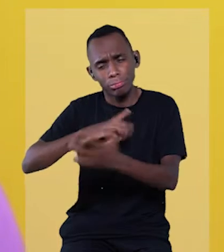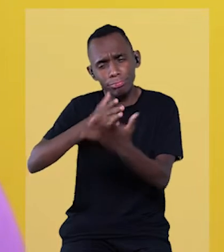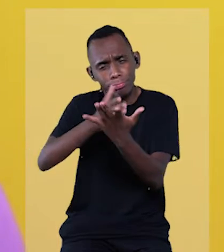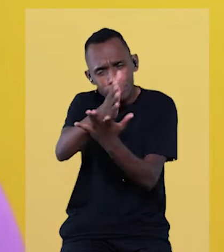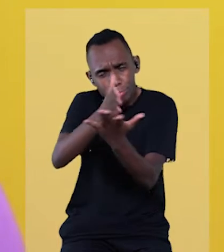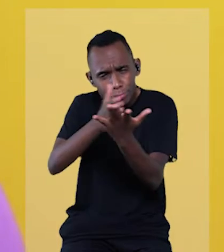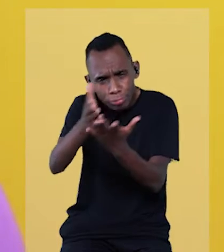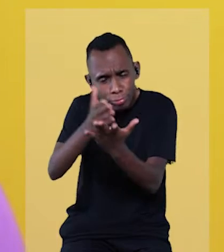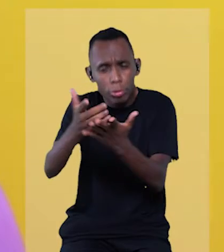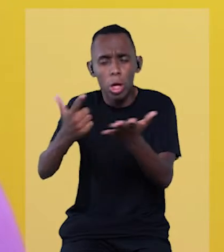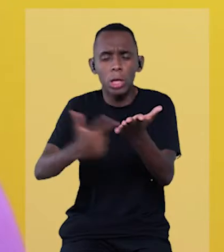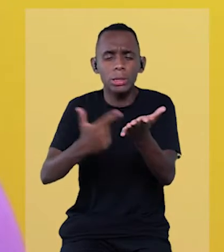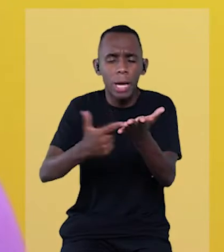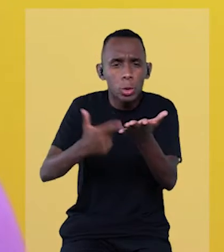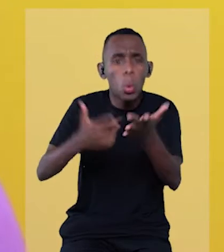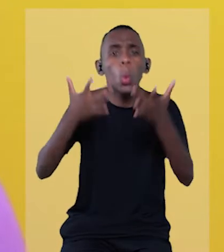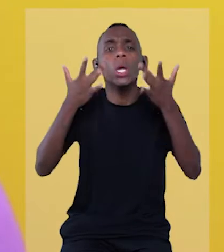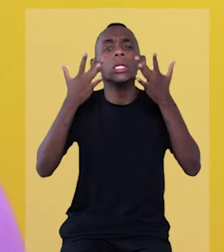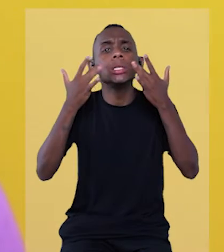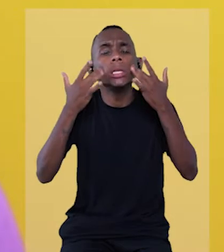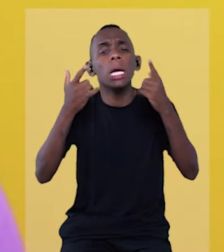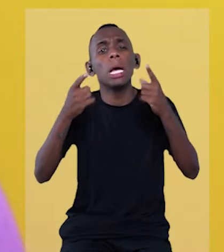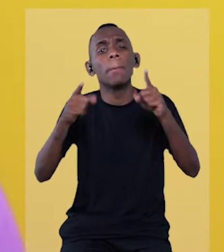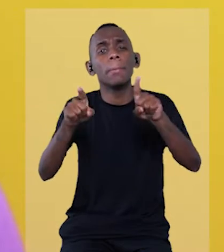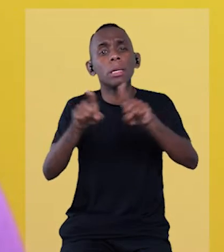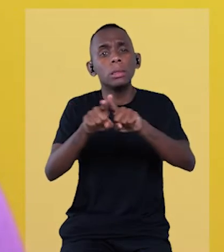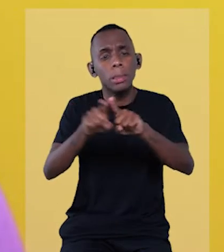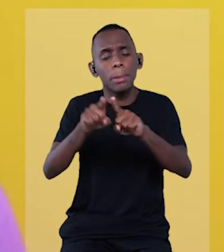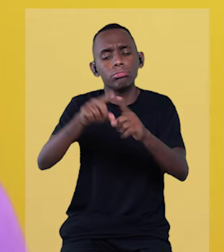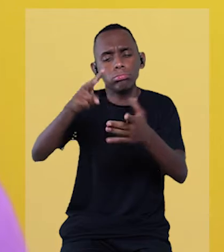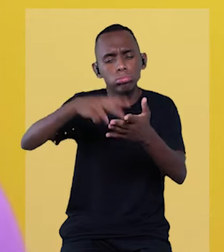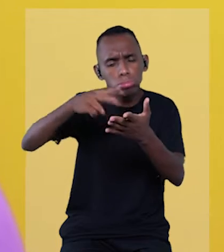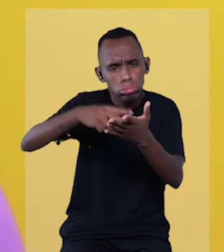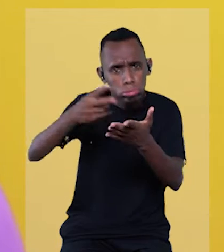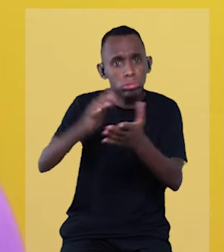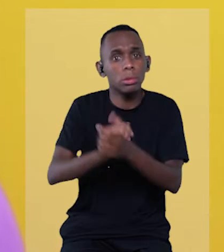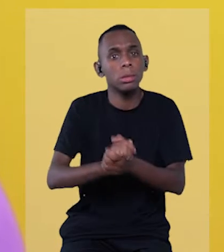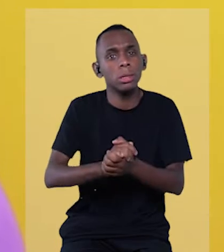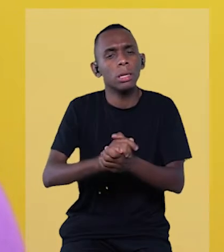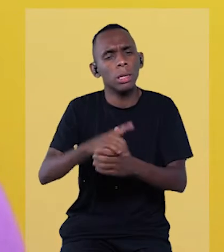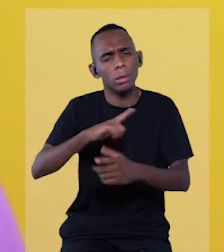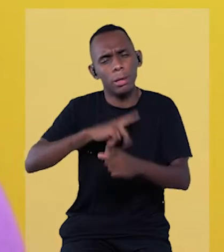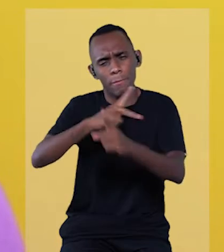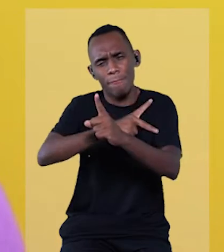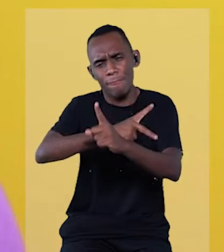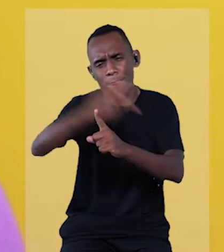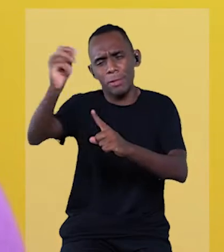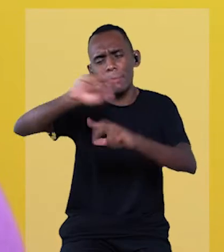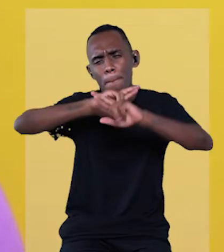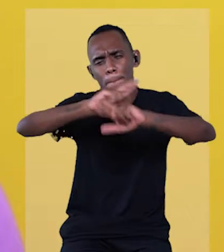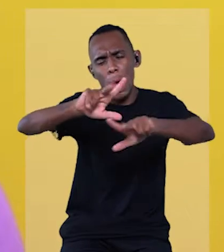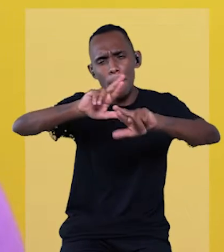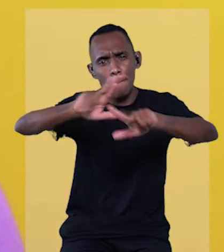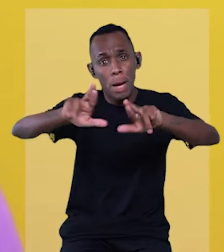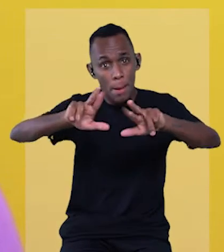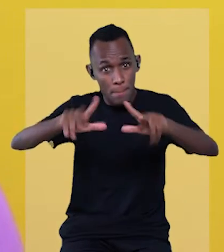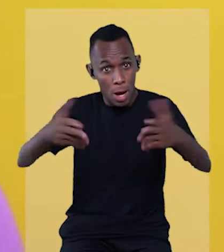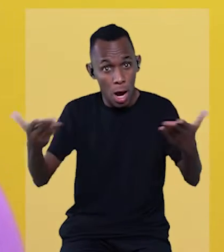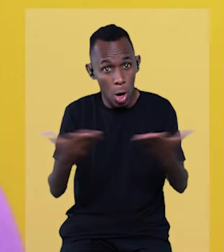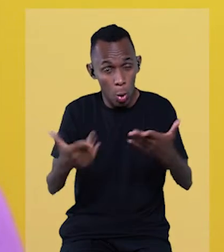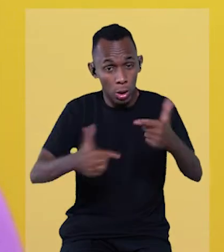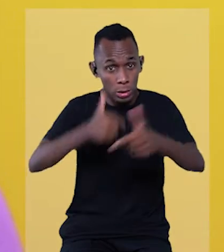literatura, cinema e teatro. Possui conto premiado e publicado em antologia. Dirige atualmente, com o